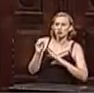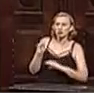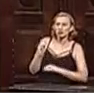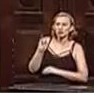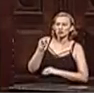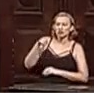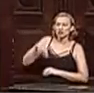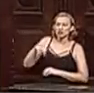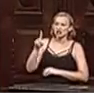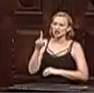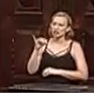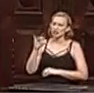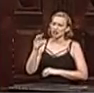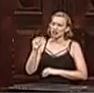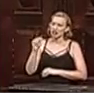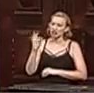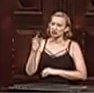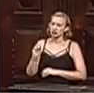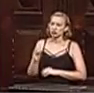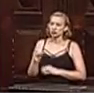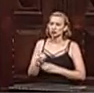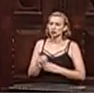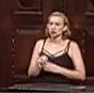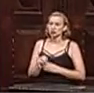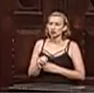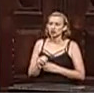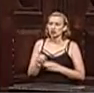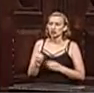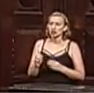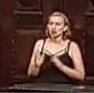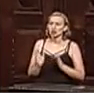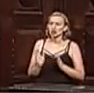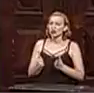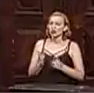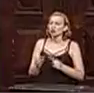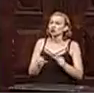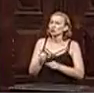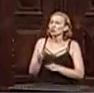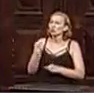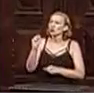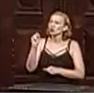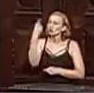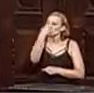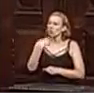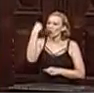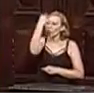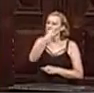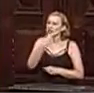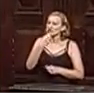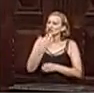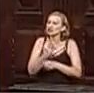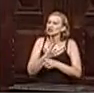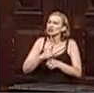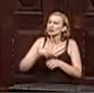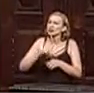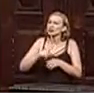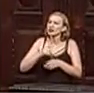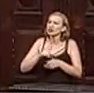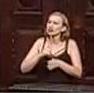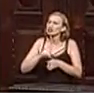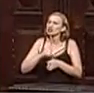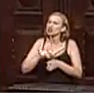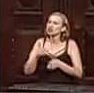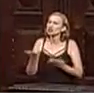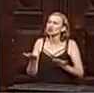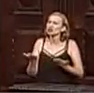comunicado, dizendo que implantaria um turno único de 8 horas, o que na prática vai representar que isto não é